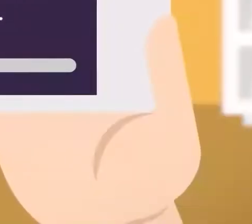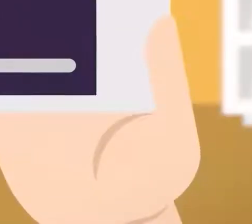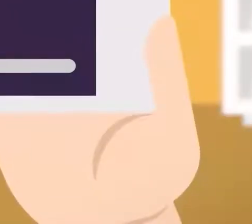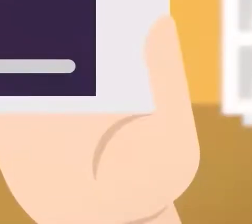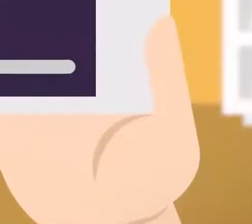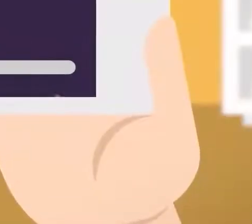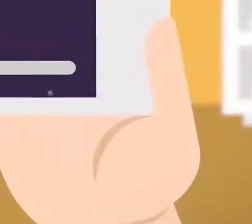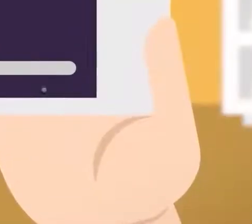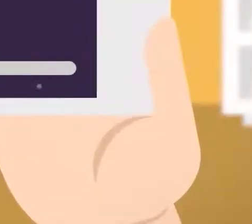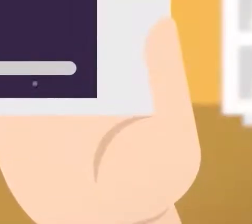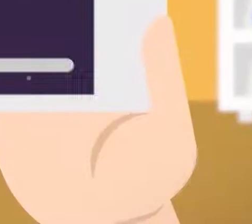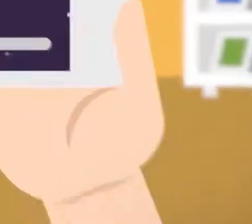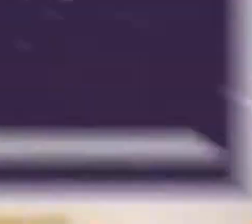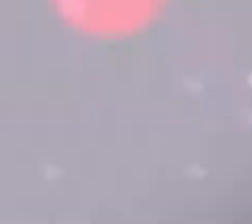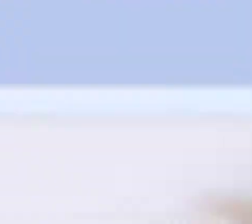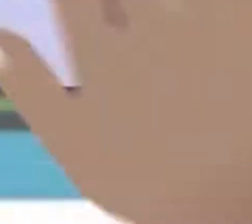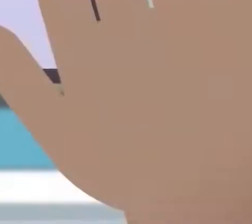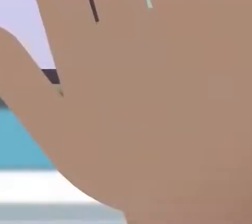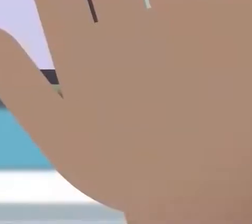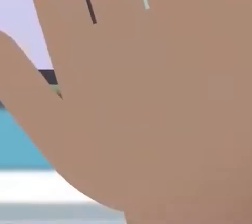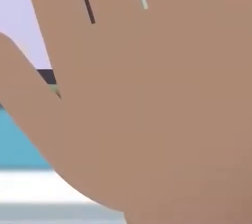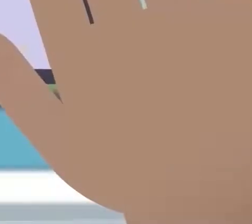E aí